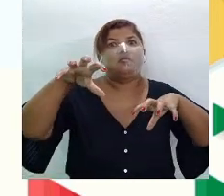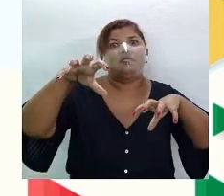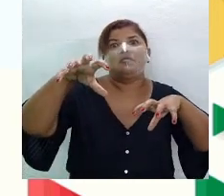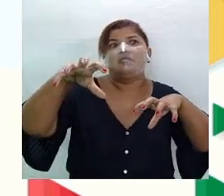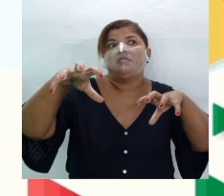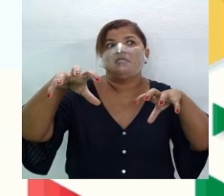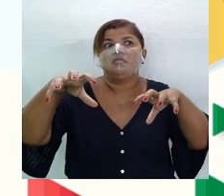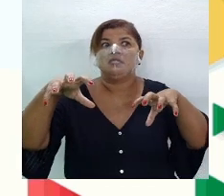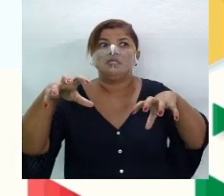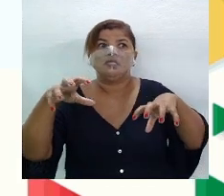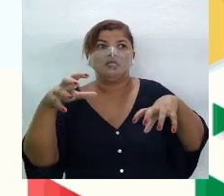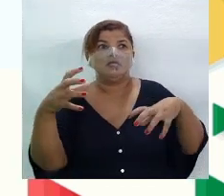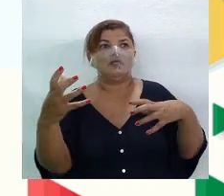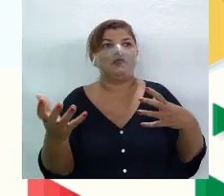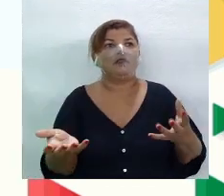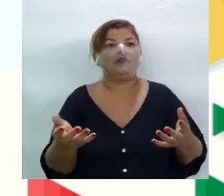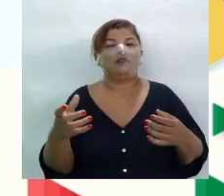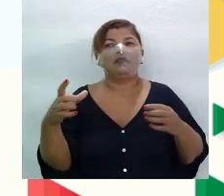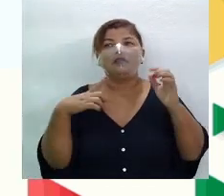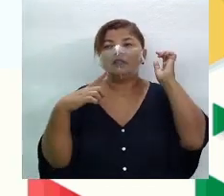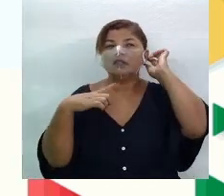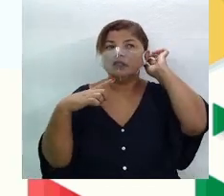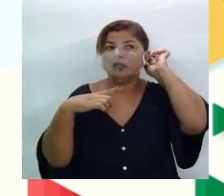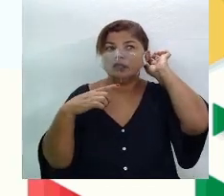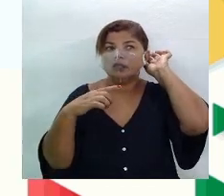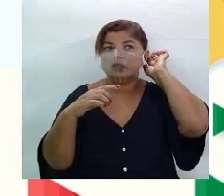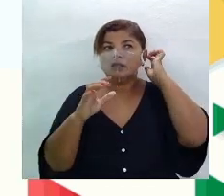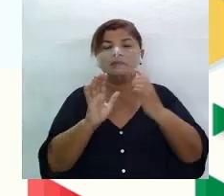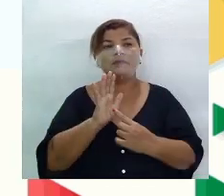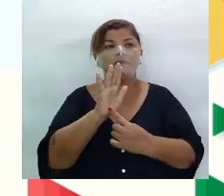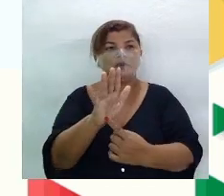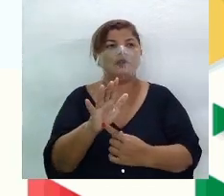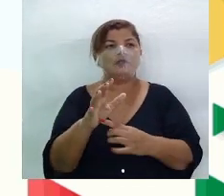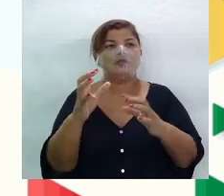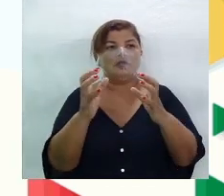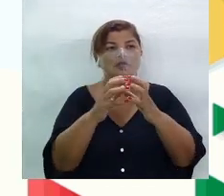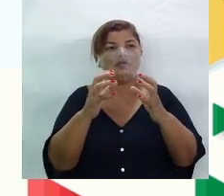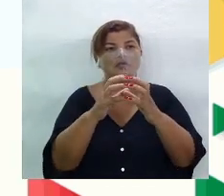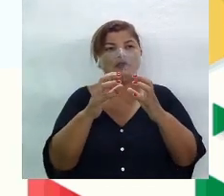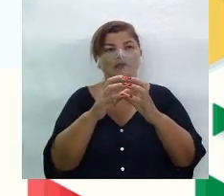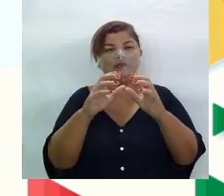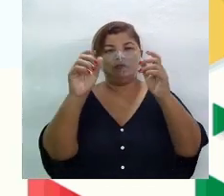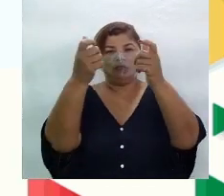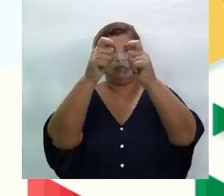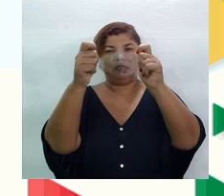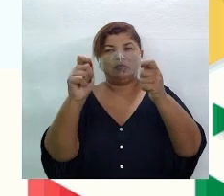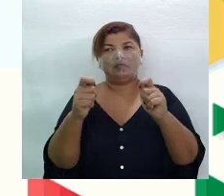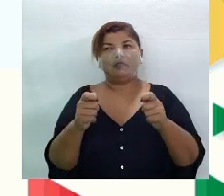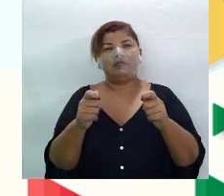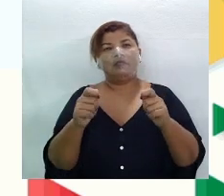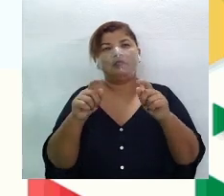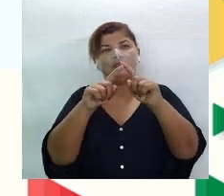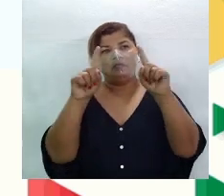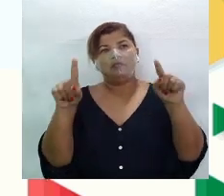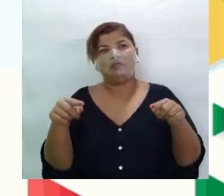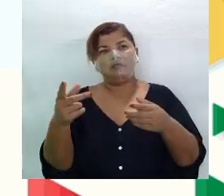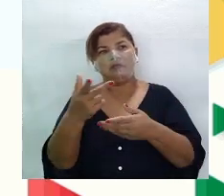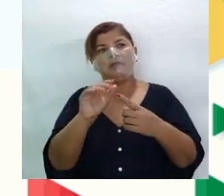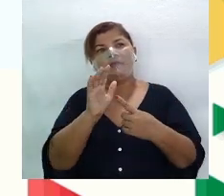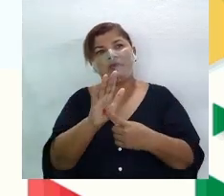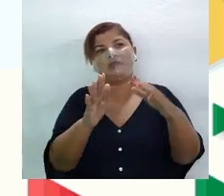Recife assombrado. É interessante ver que essa imagem do Recife assombrado traz exatamente a Cruz do